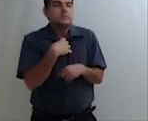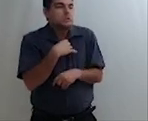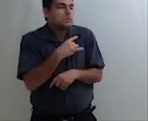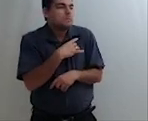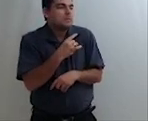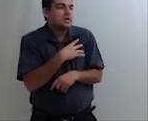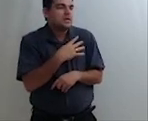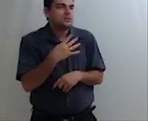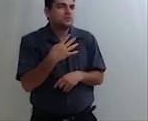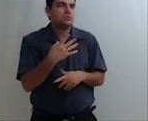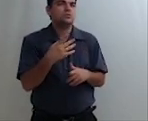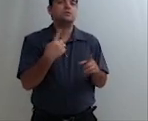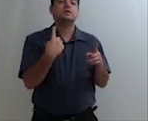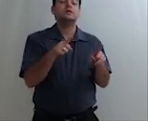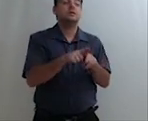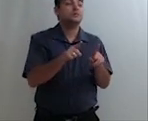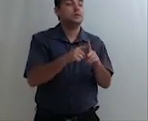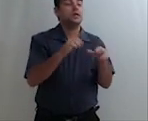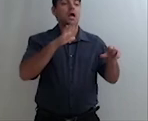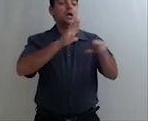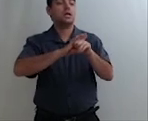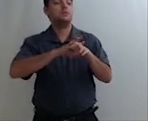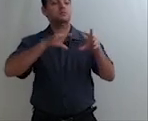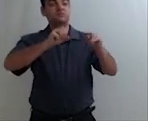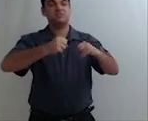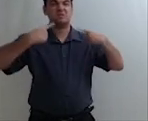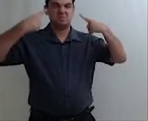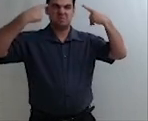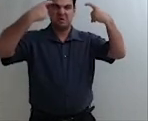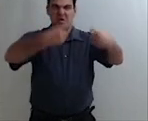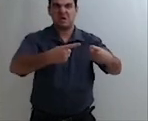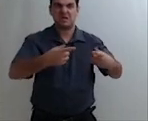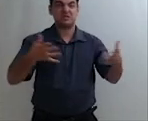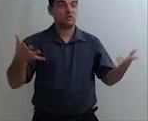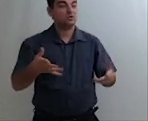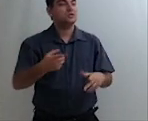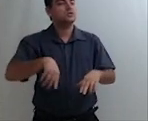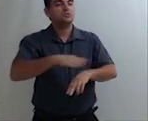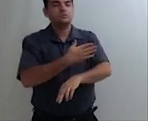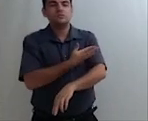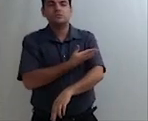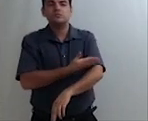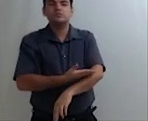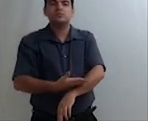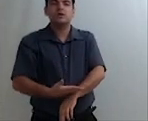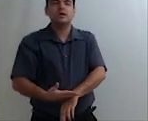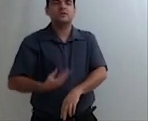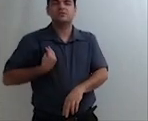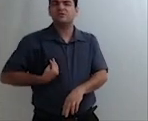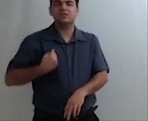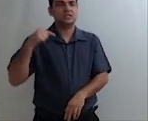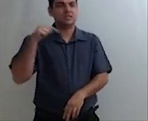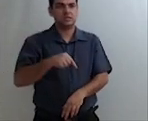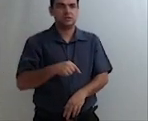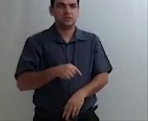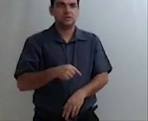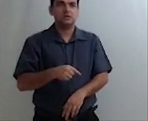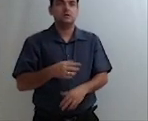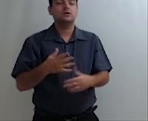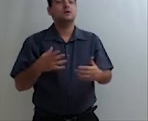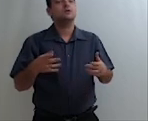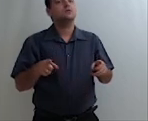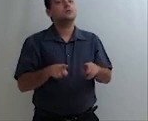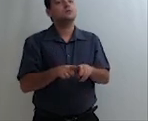crimes patrimoniais violentos atualmente vivenciada na Comarca e região a ensejar